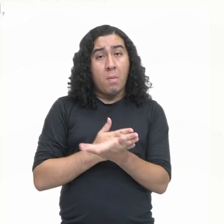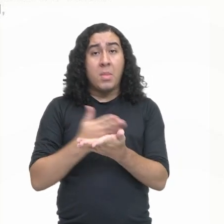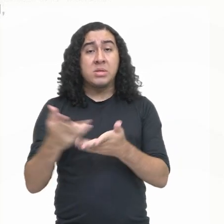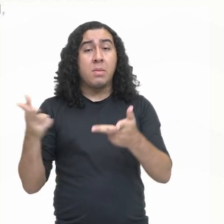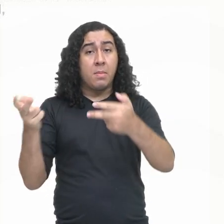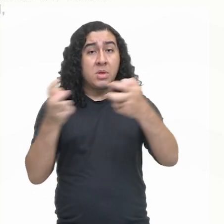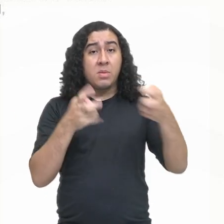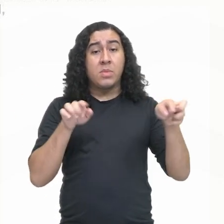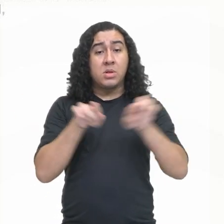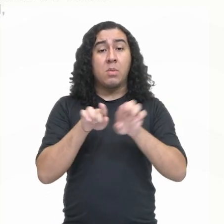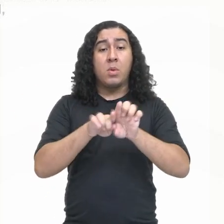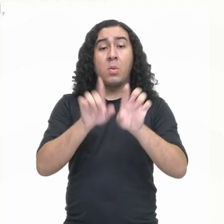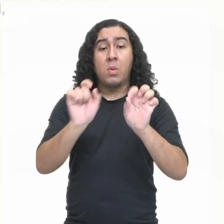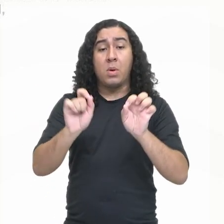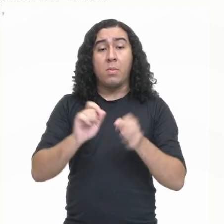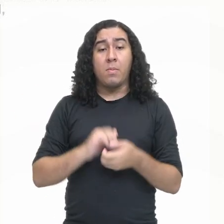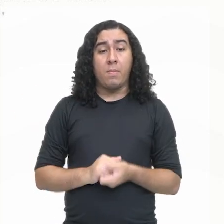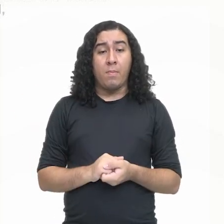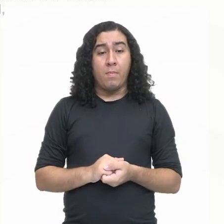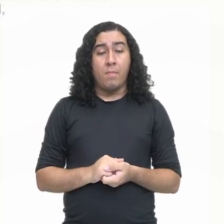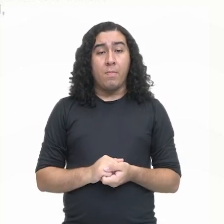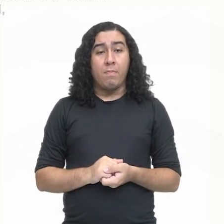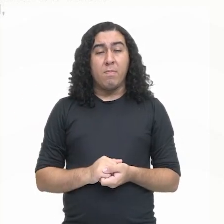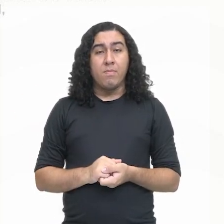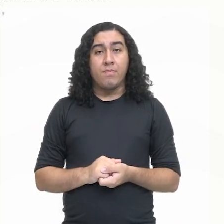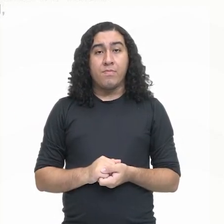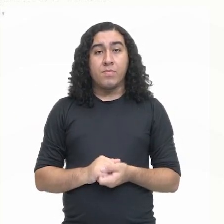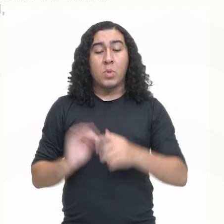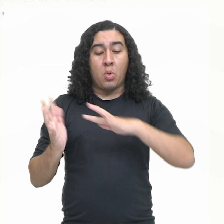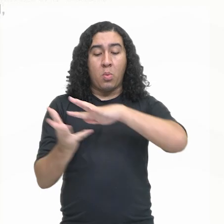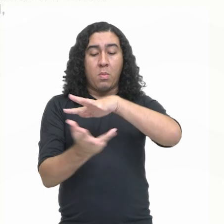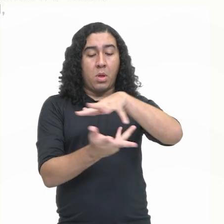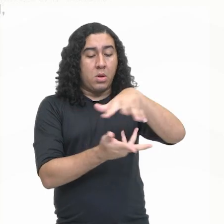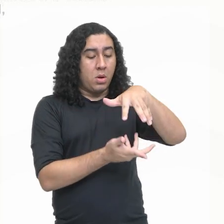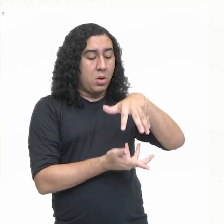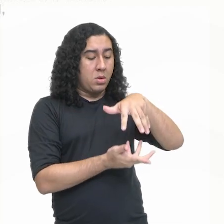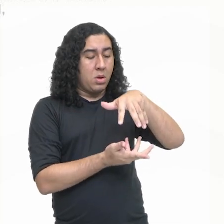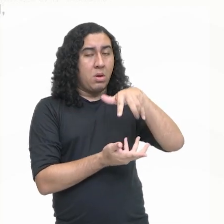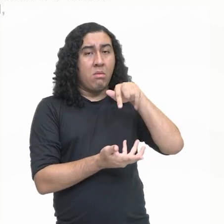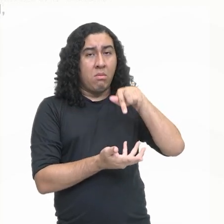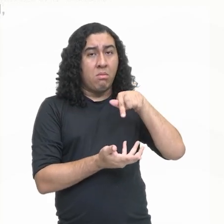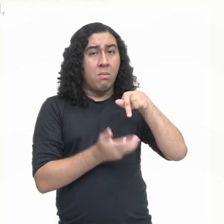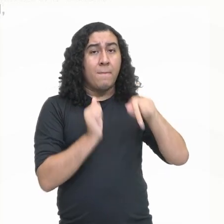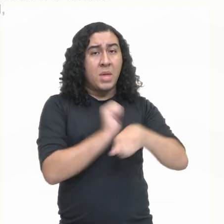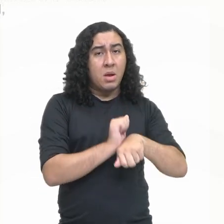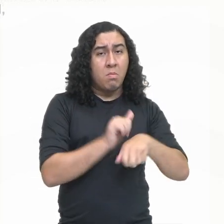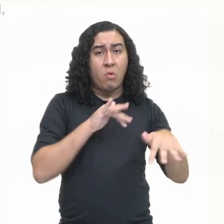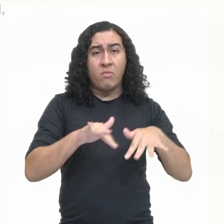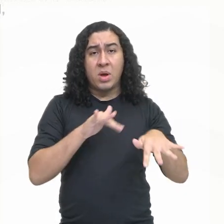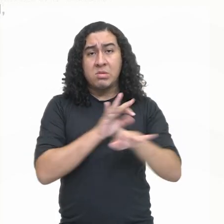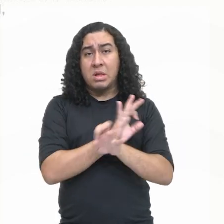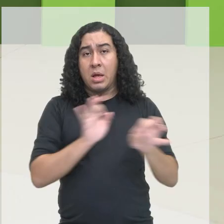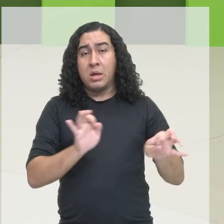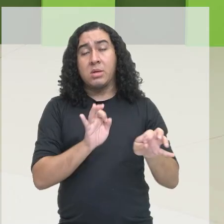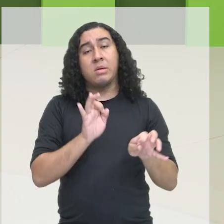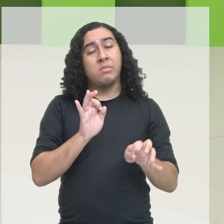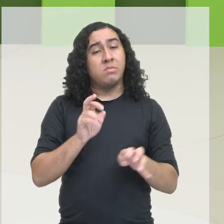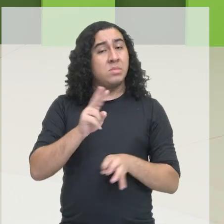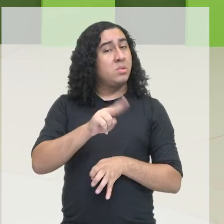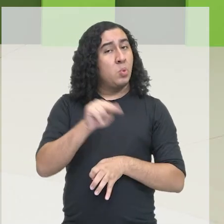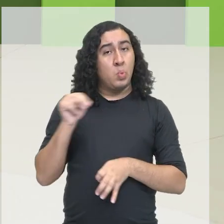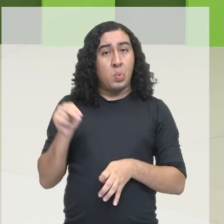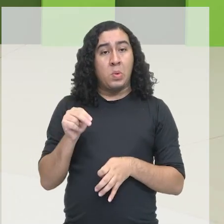observar que o nosso planeta ele não está parado, né? E é isso que se trata a